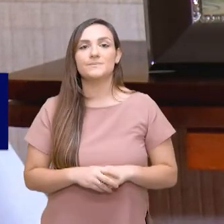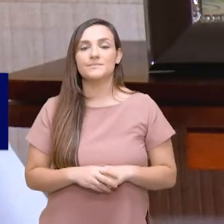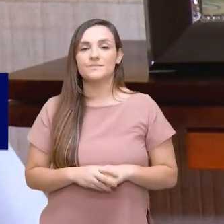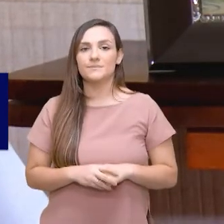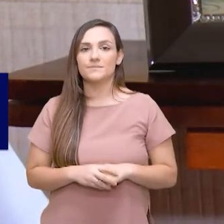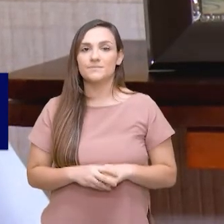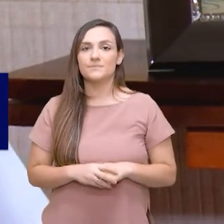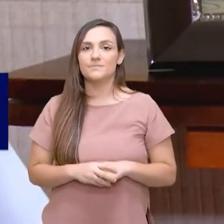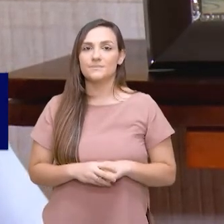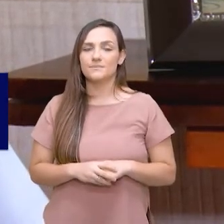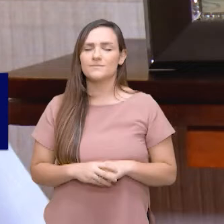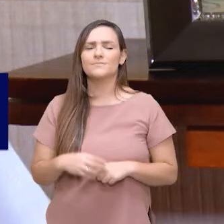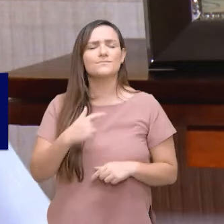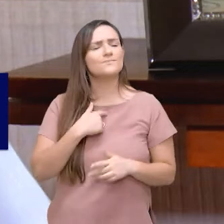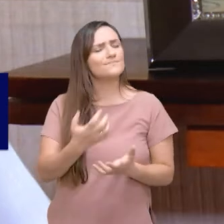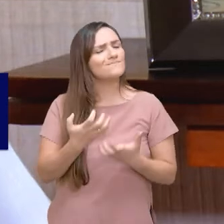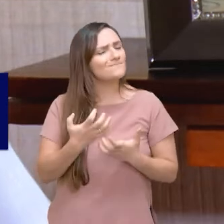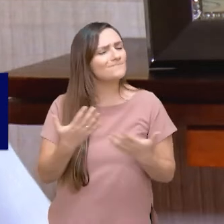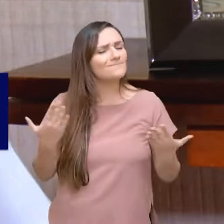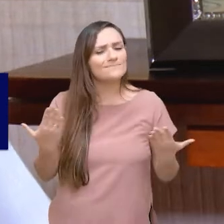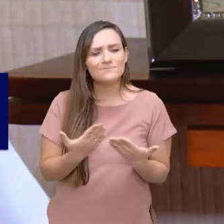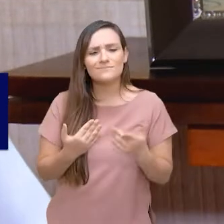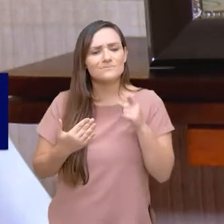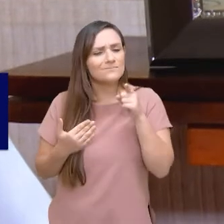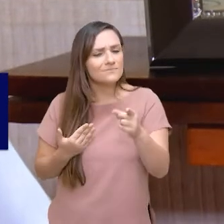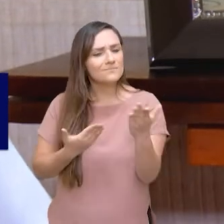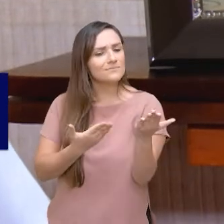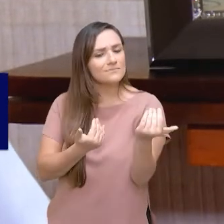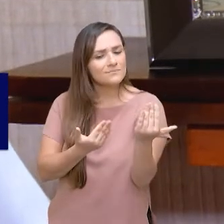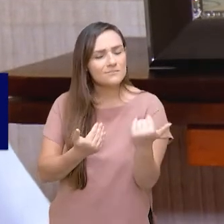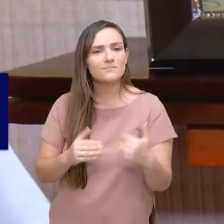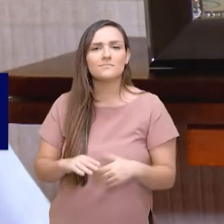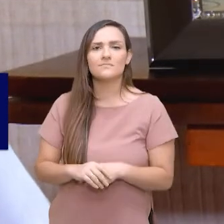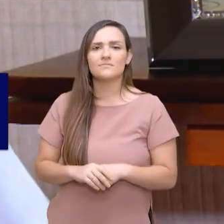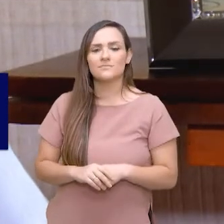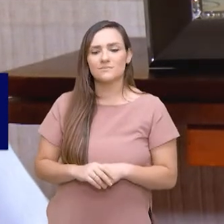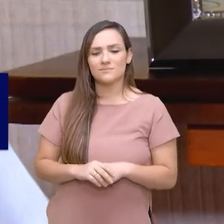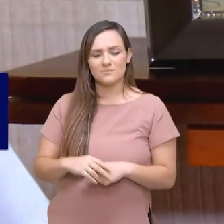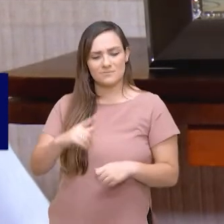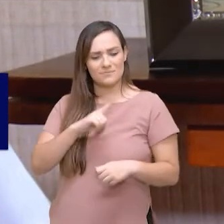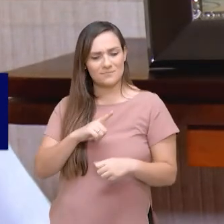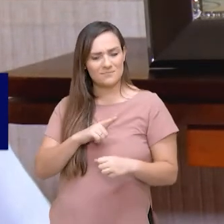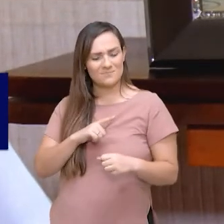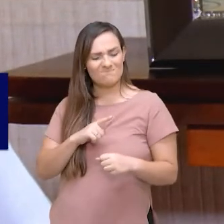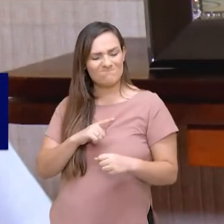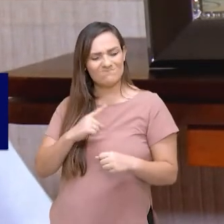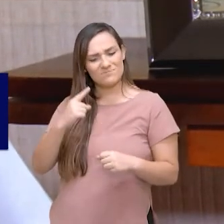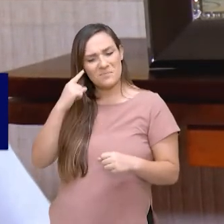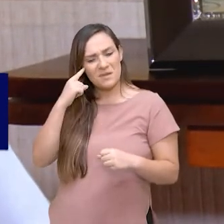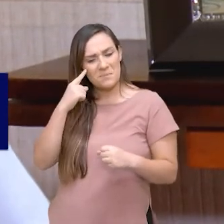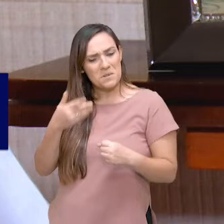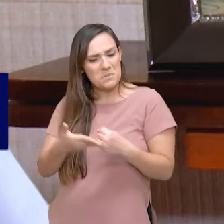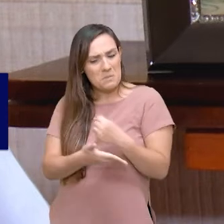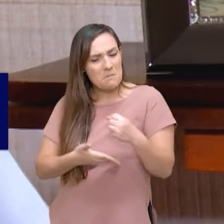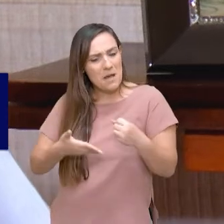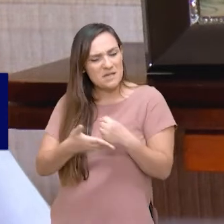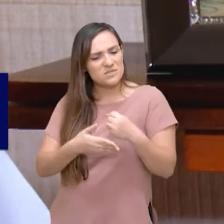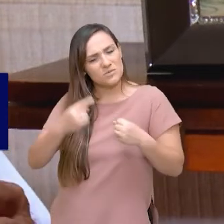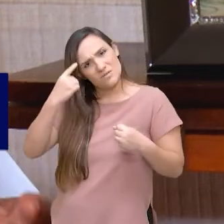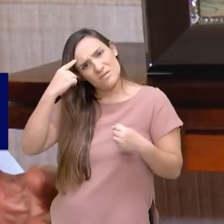Eu gostaria que a juventude, que tem ideal, mas não consegue exercê-la,